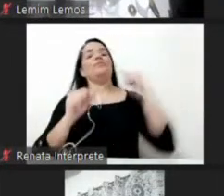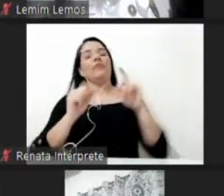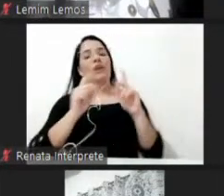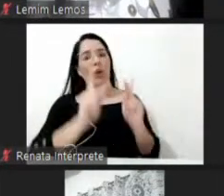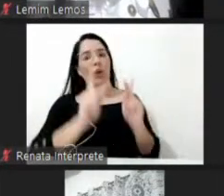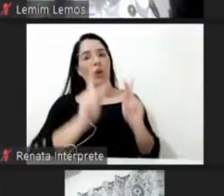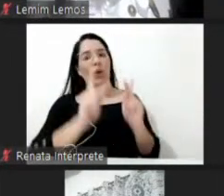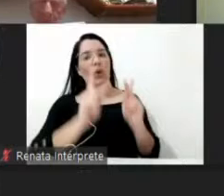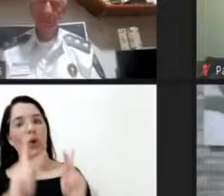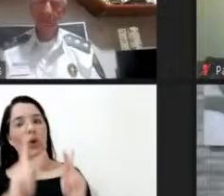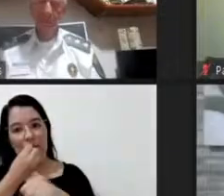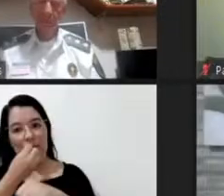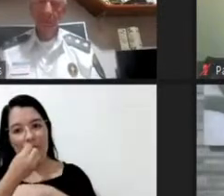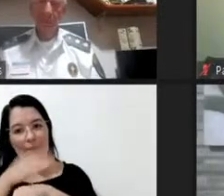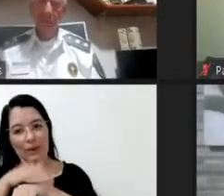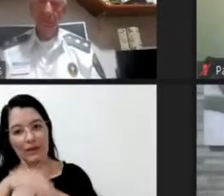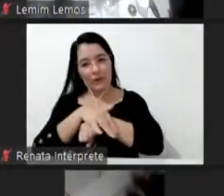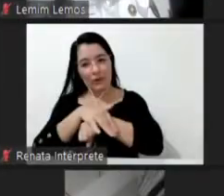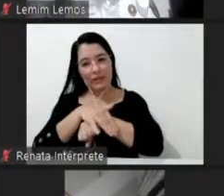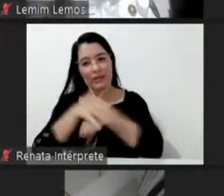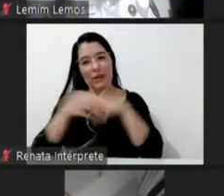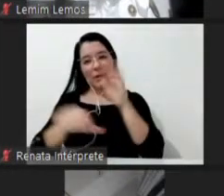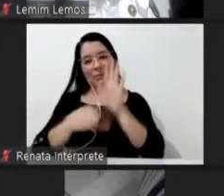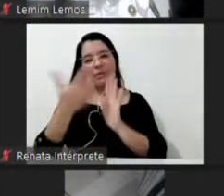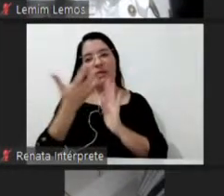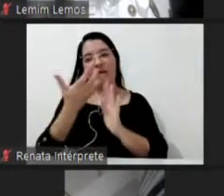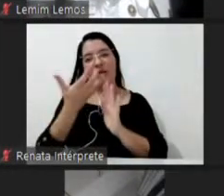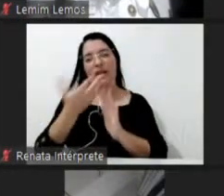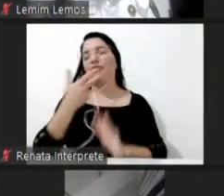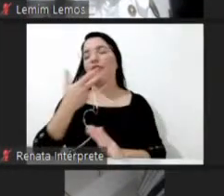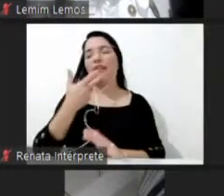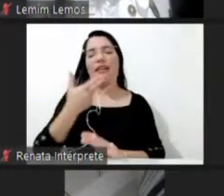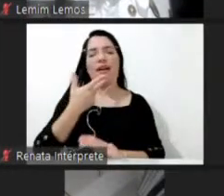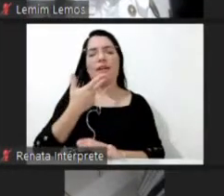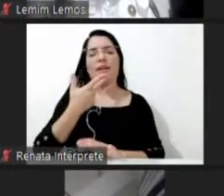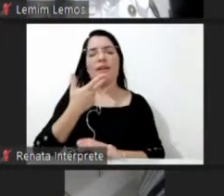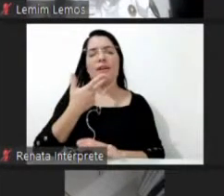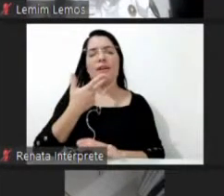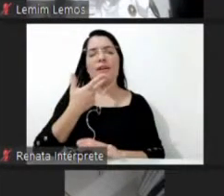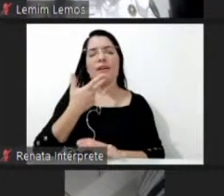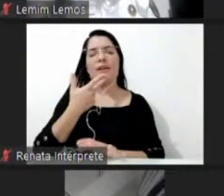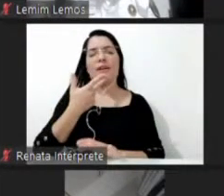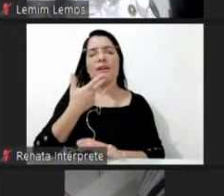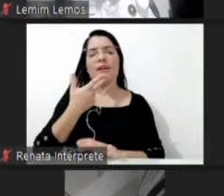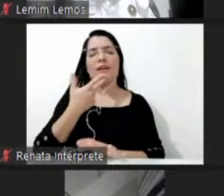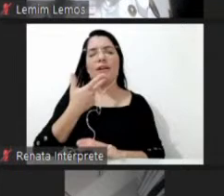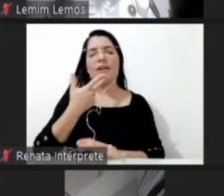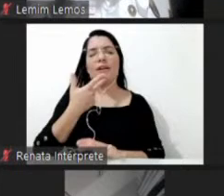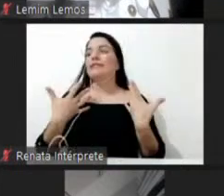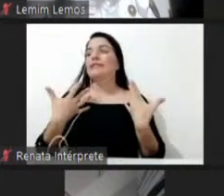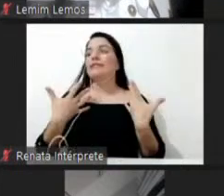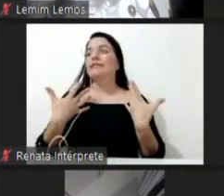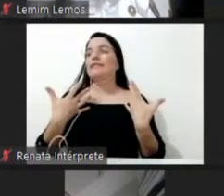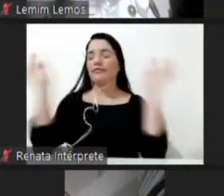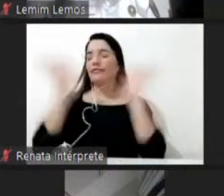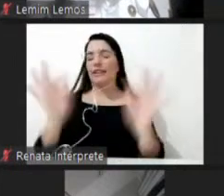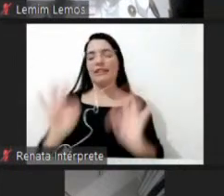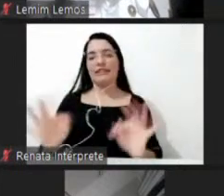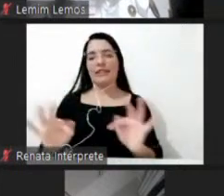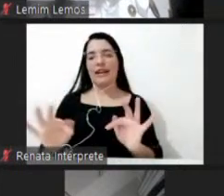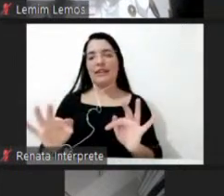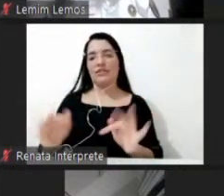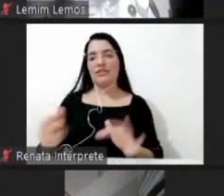noite. Primeiramente, eu quero dizer da satisfação de estar aqui, da satisfação de ter sido